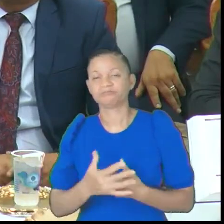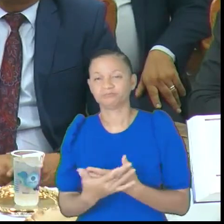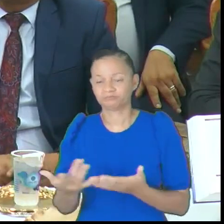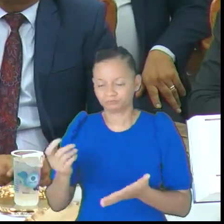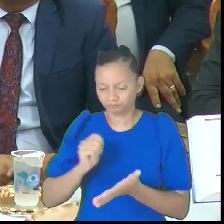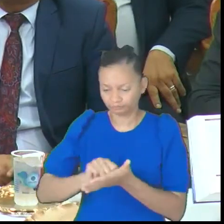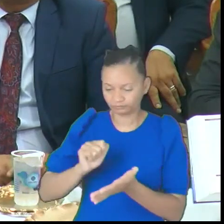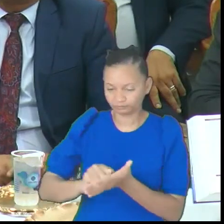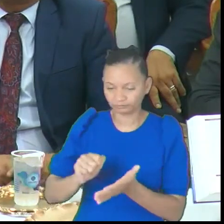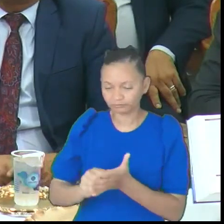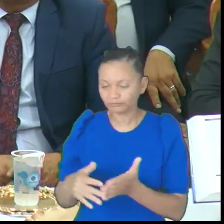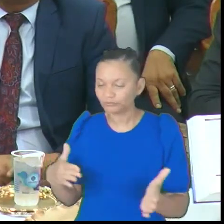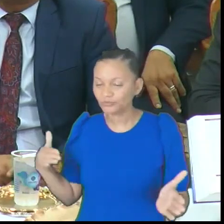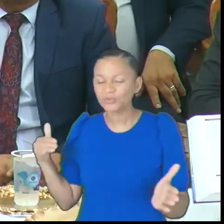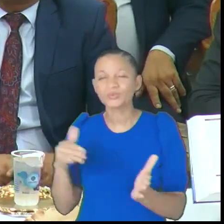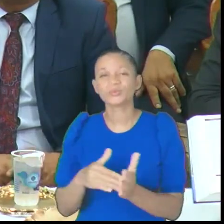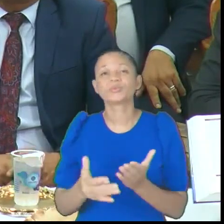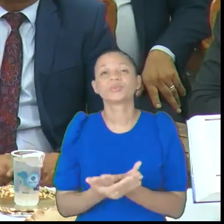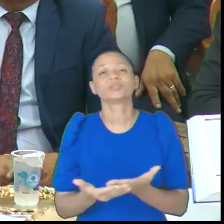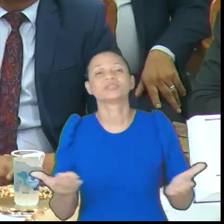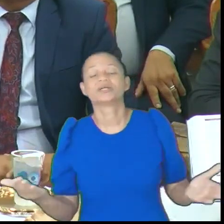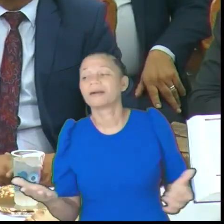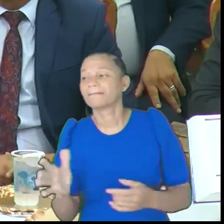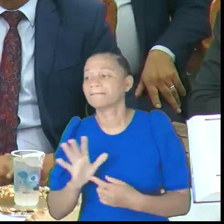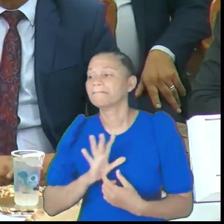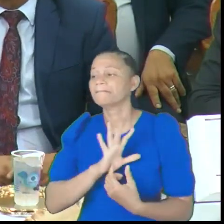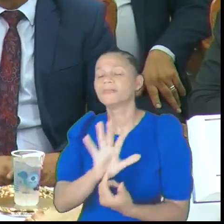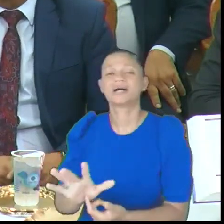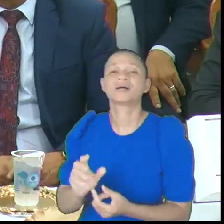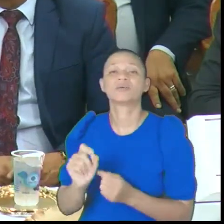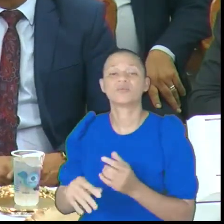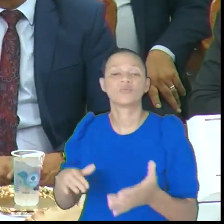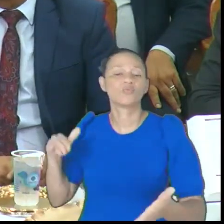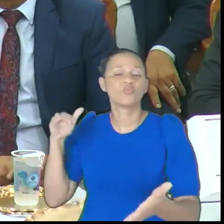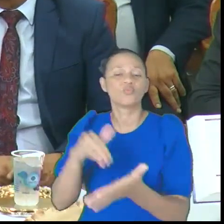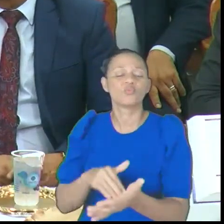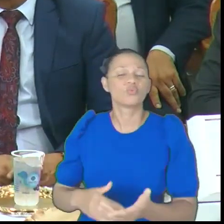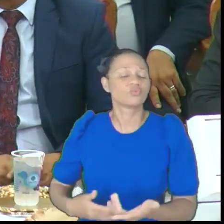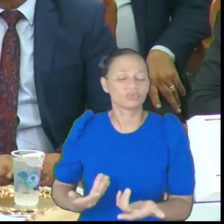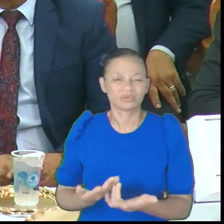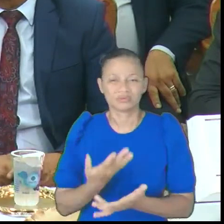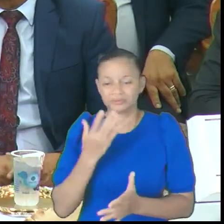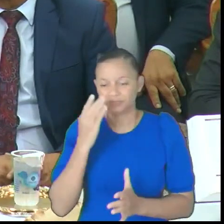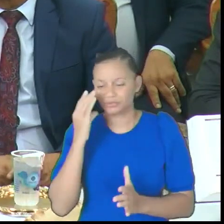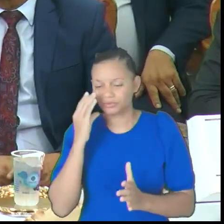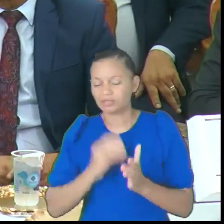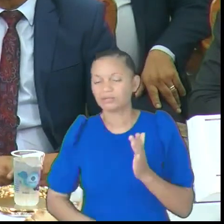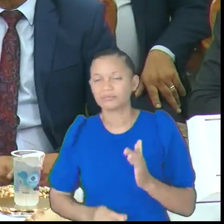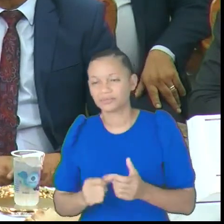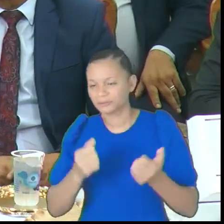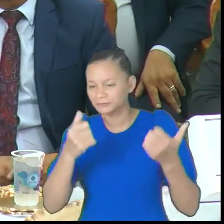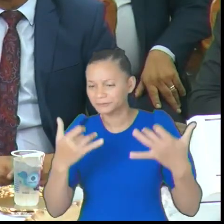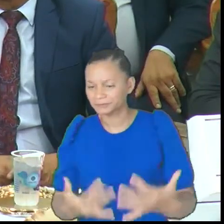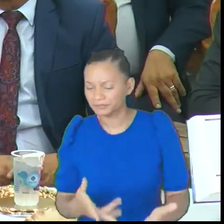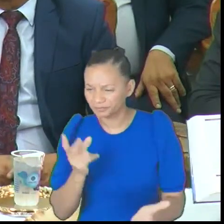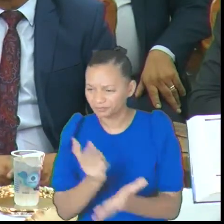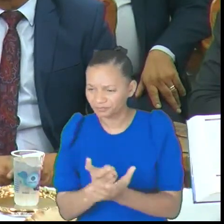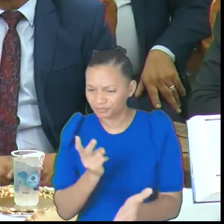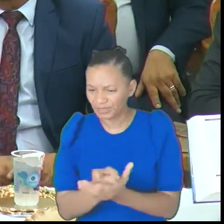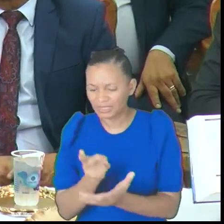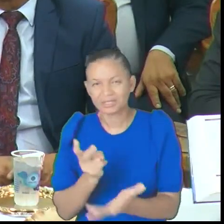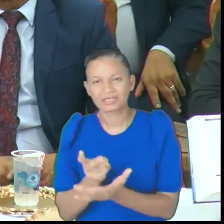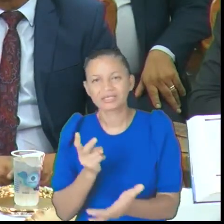escreveu na sua última carta, endereçada a Timóteo, no último capítulo, dizendo a Timóteo: